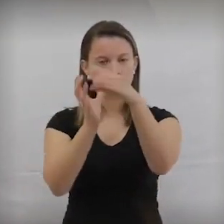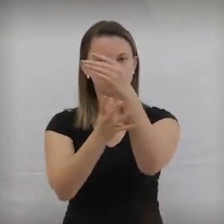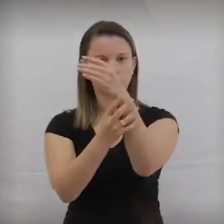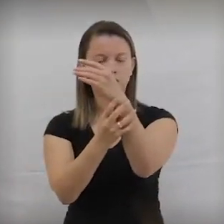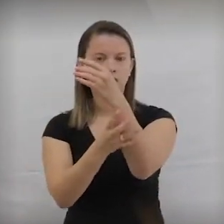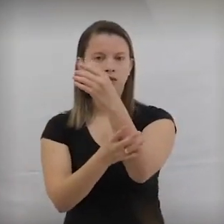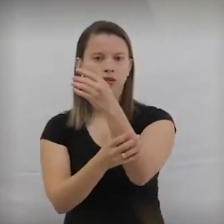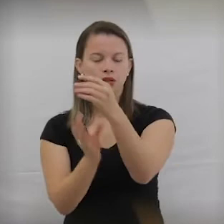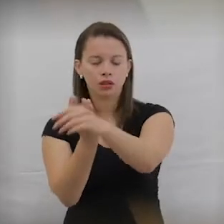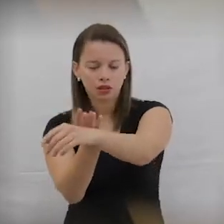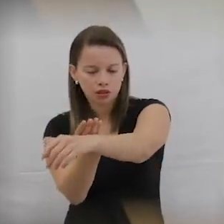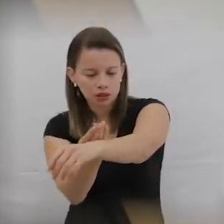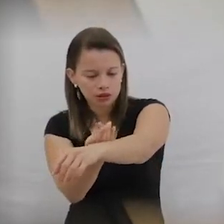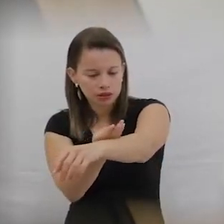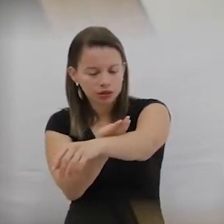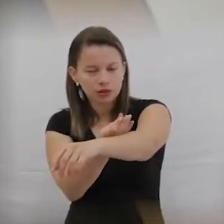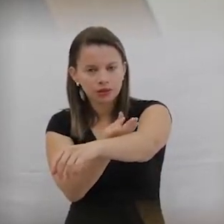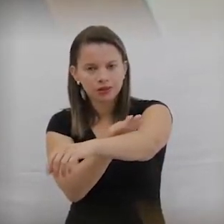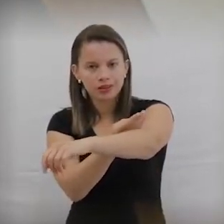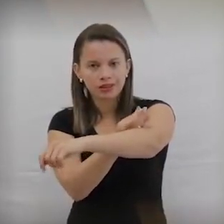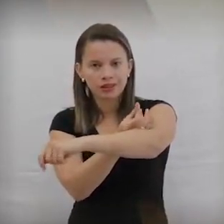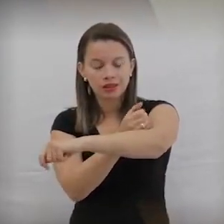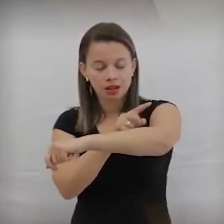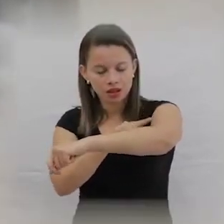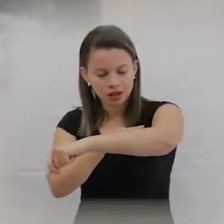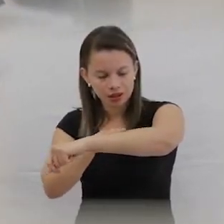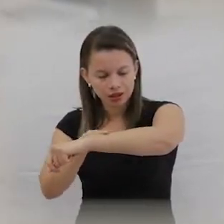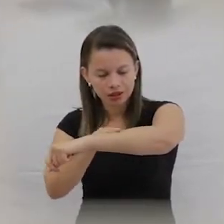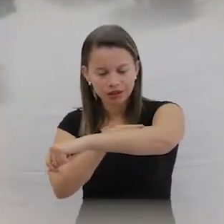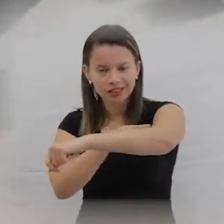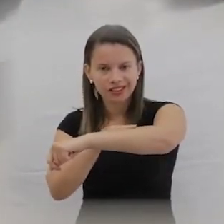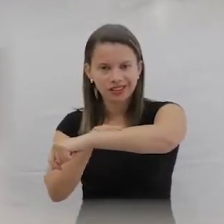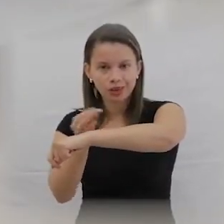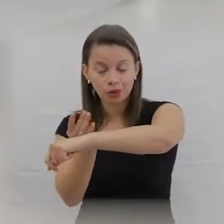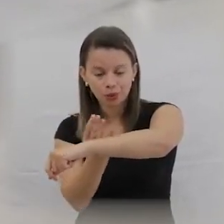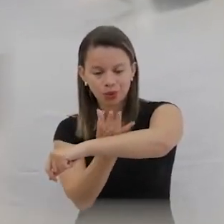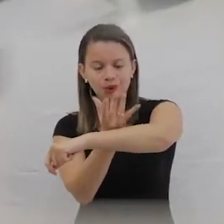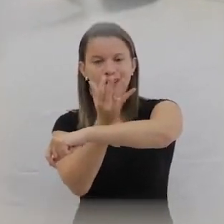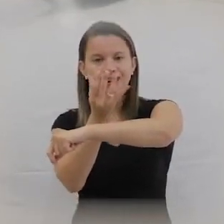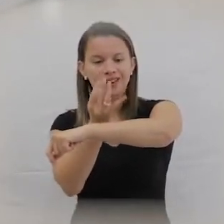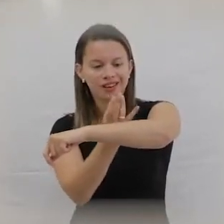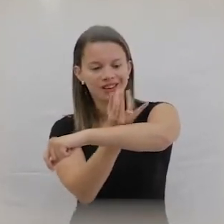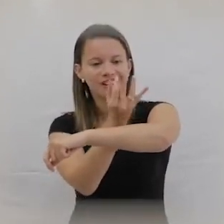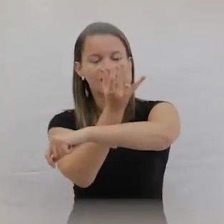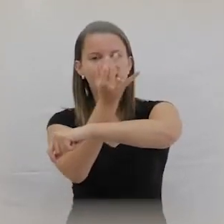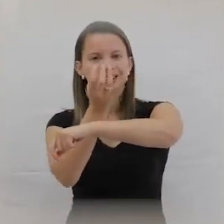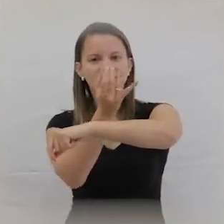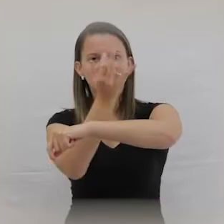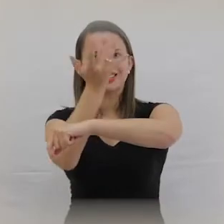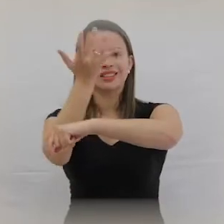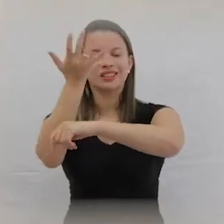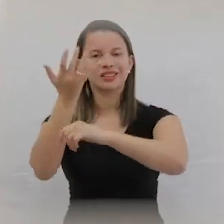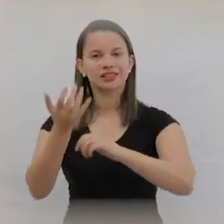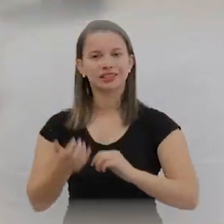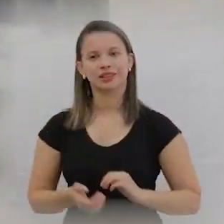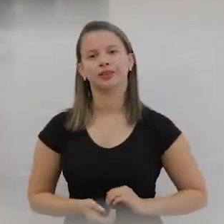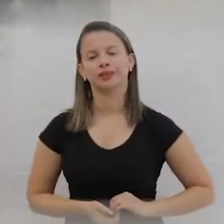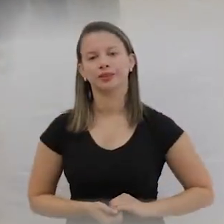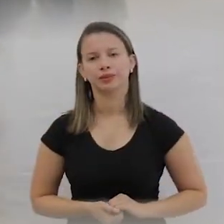sua sensibilidade, lembrando que a pele é um liberadora de tensões.